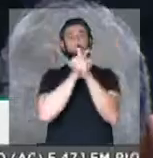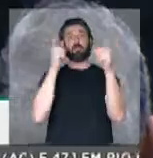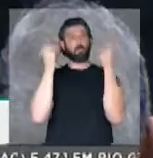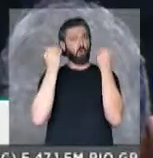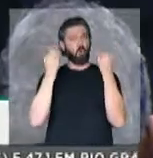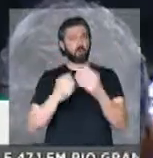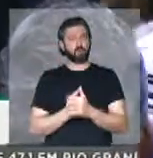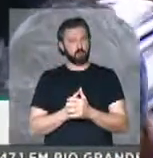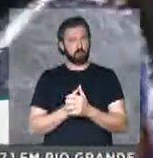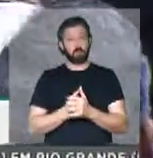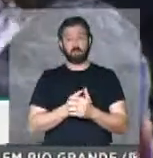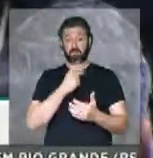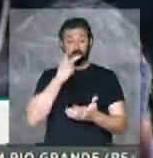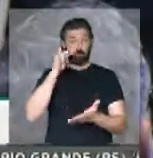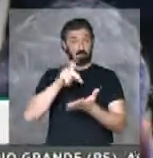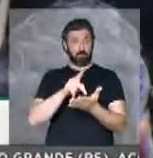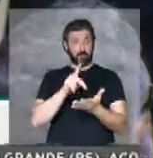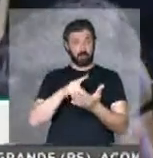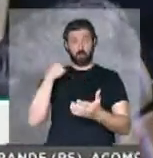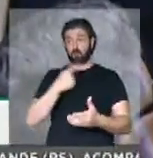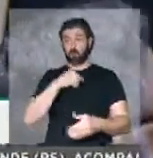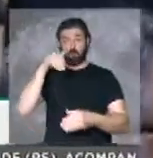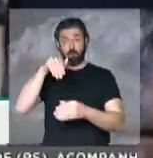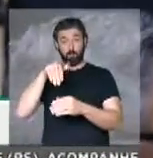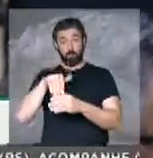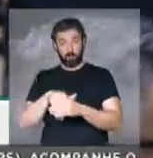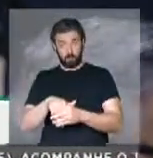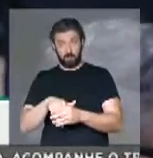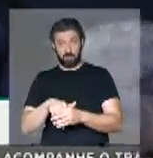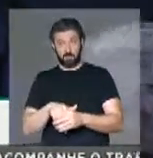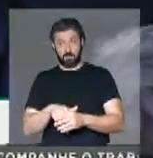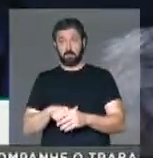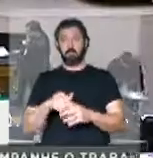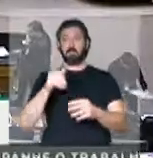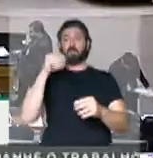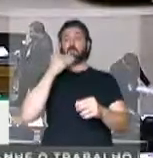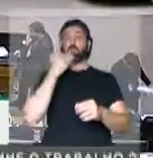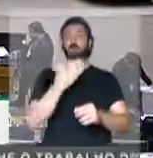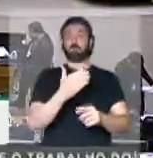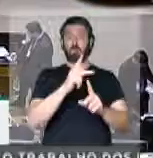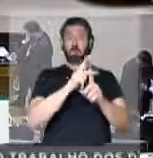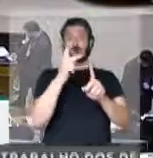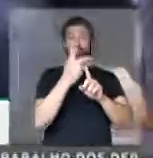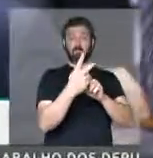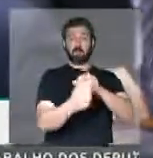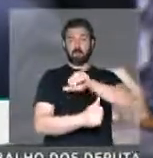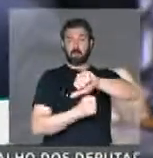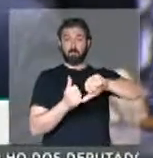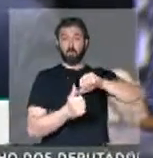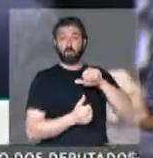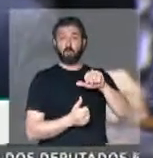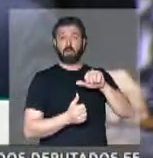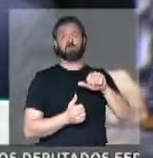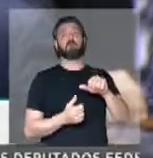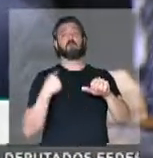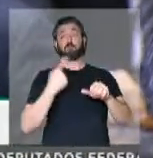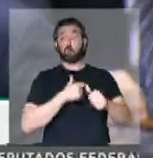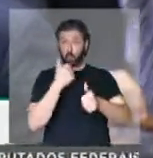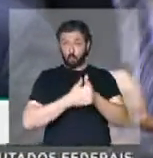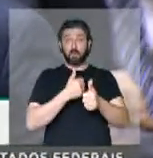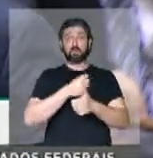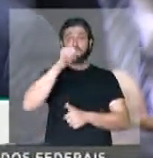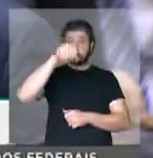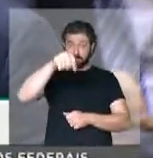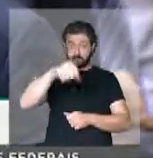mentirosa. Na verdade, quando votamos aqui pela reforma da Previdência, estamos